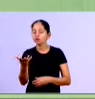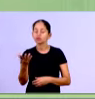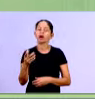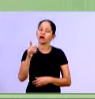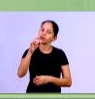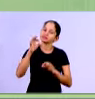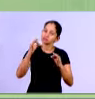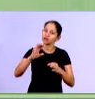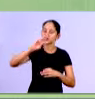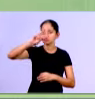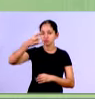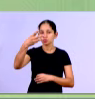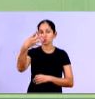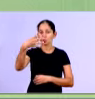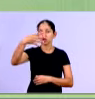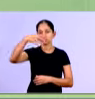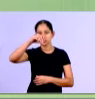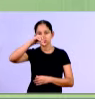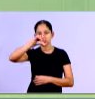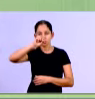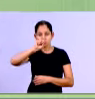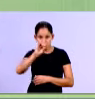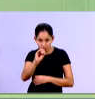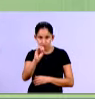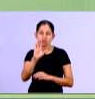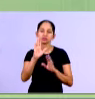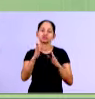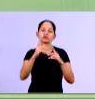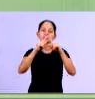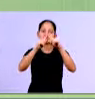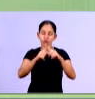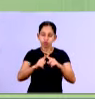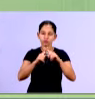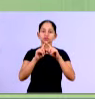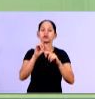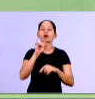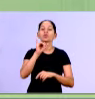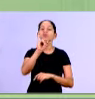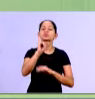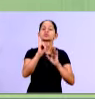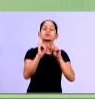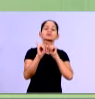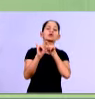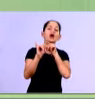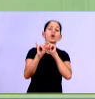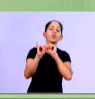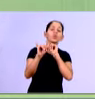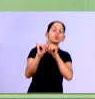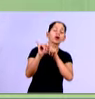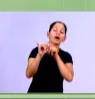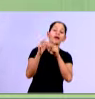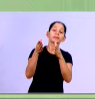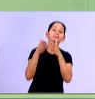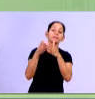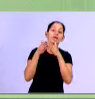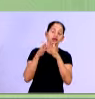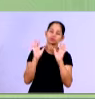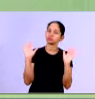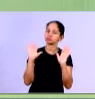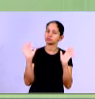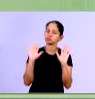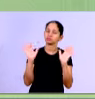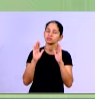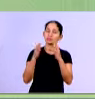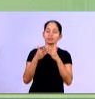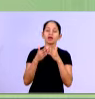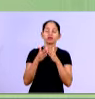3.480. Que multiplica 1 mais o I. O I é que o exercício está querendo saber. Ok?